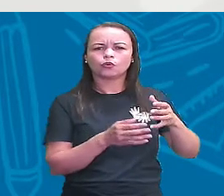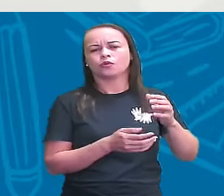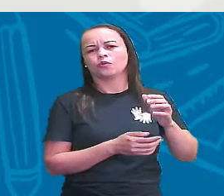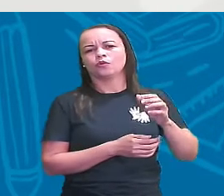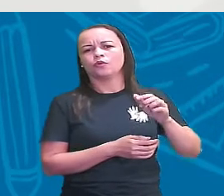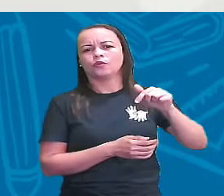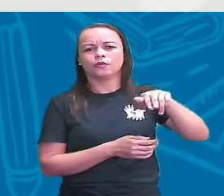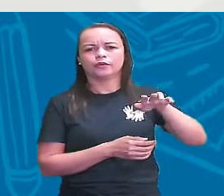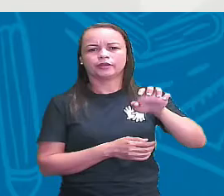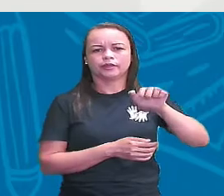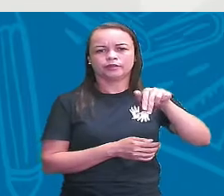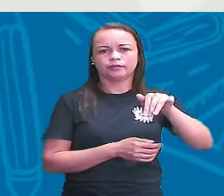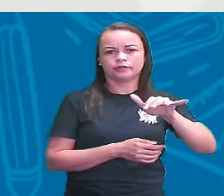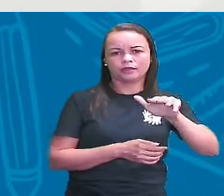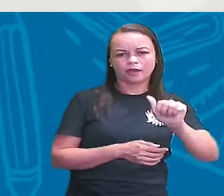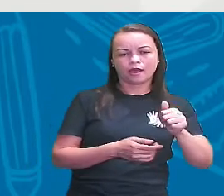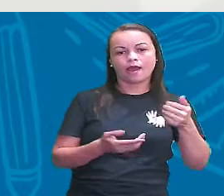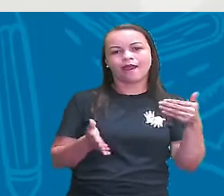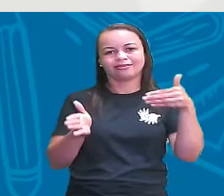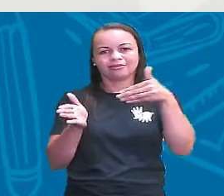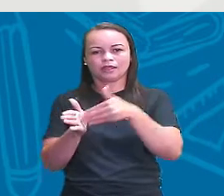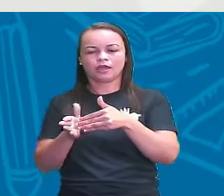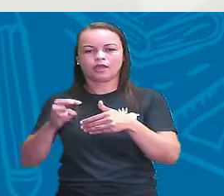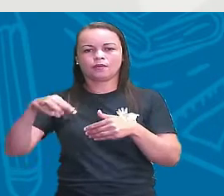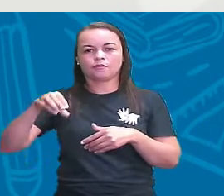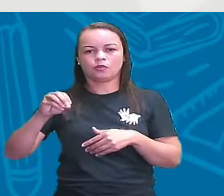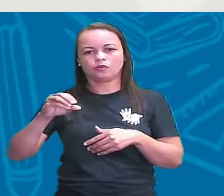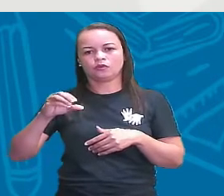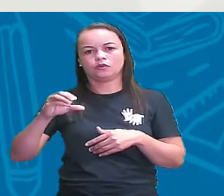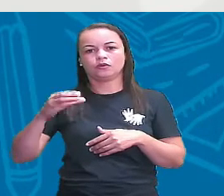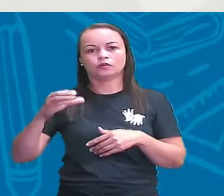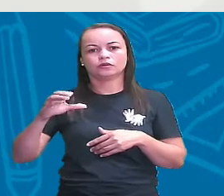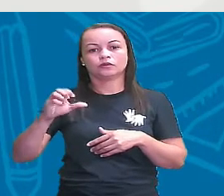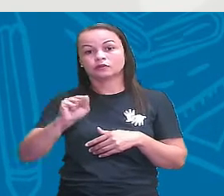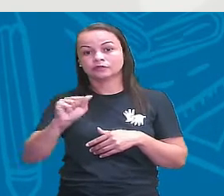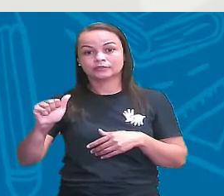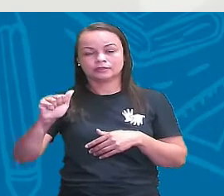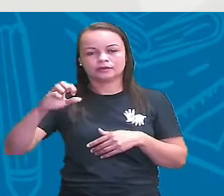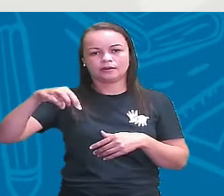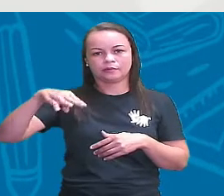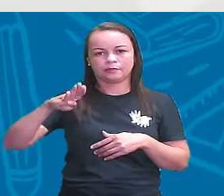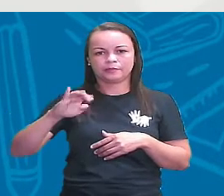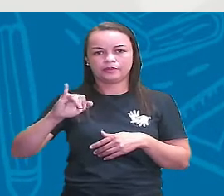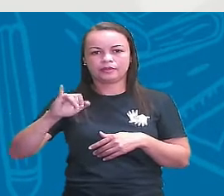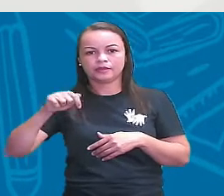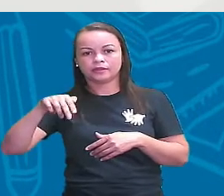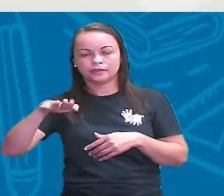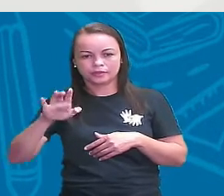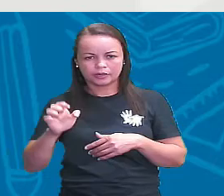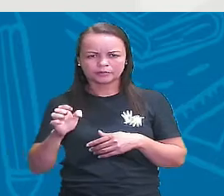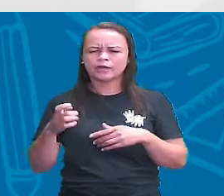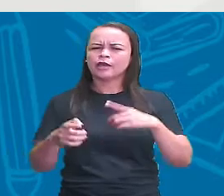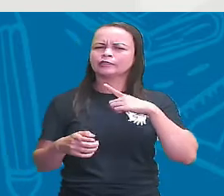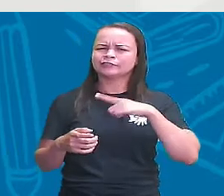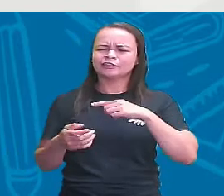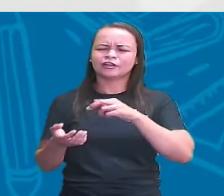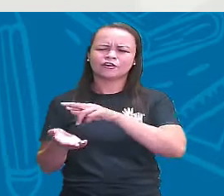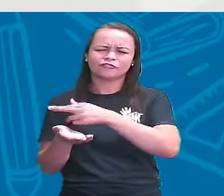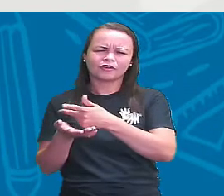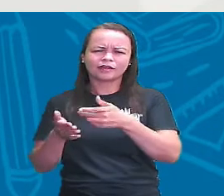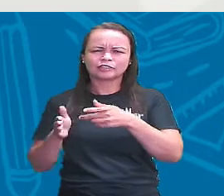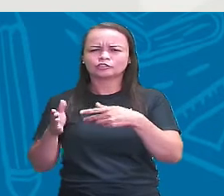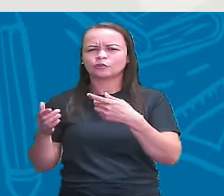Moçambique, né? Os bantus lá cultivavam cereais, raízes, tubérculos, né, dominavam